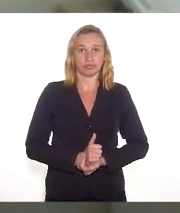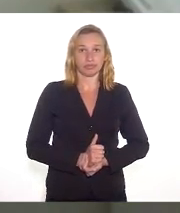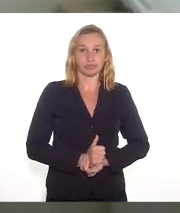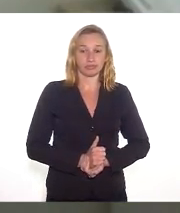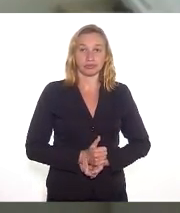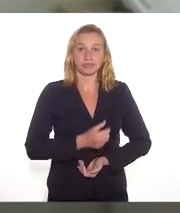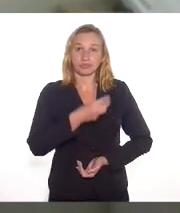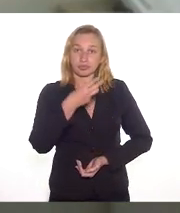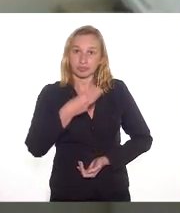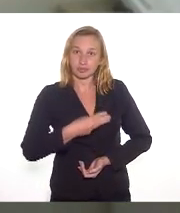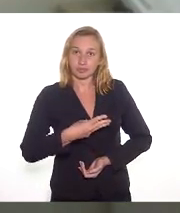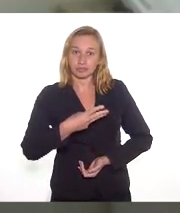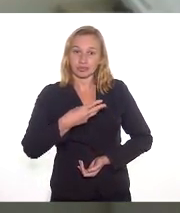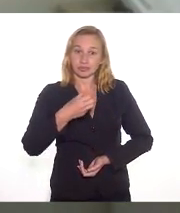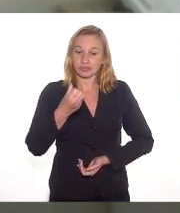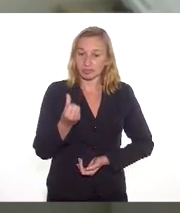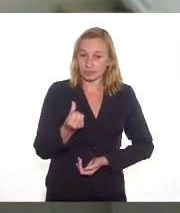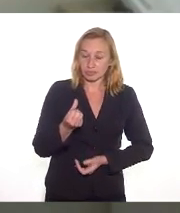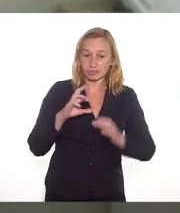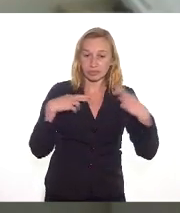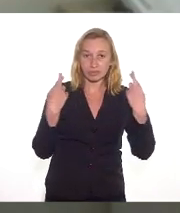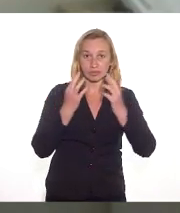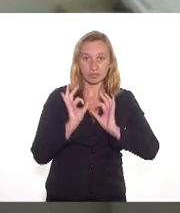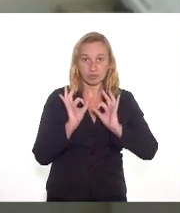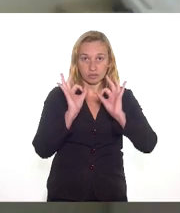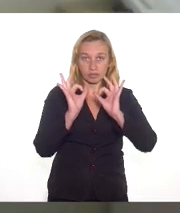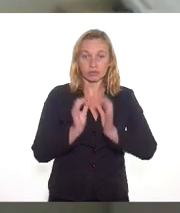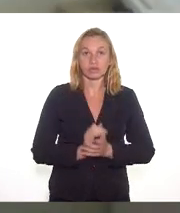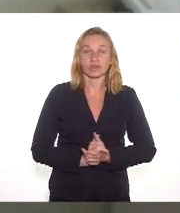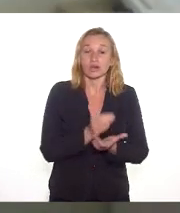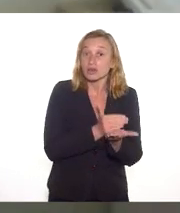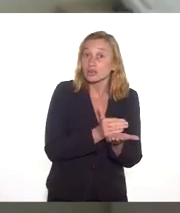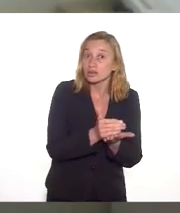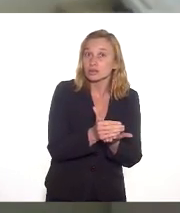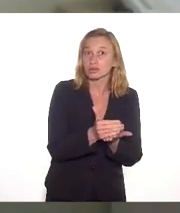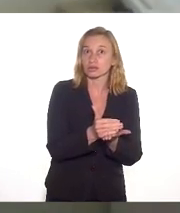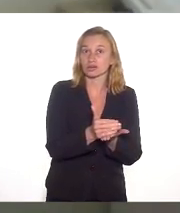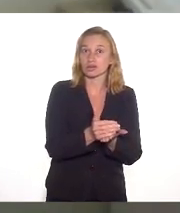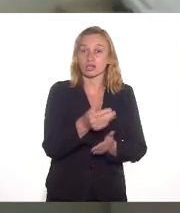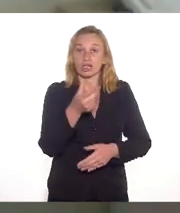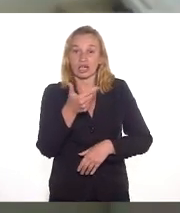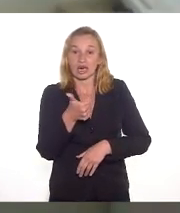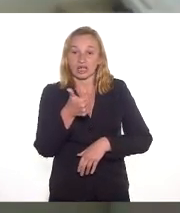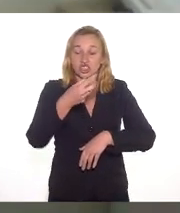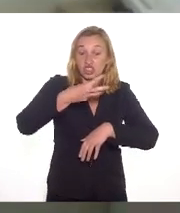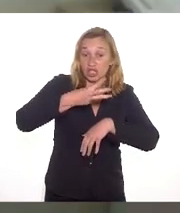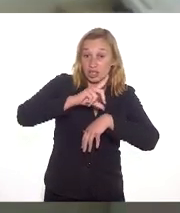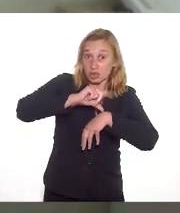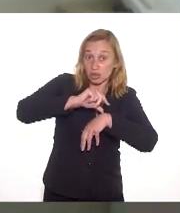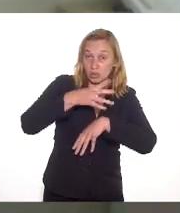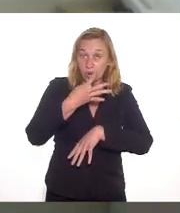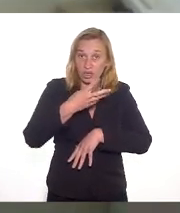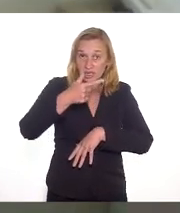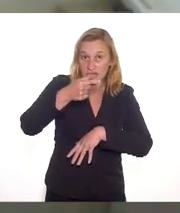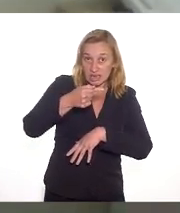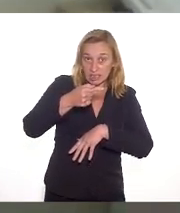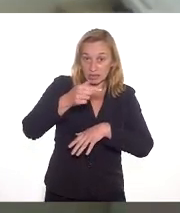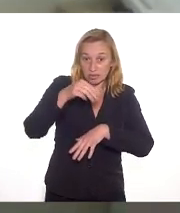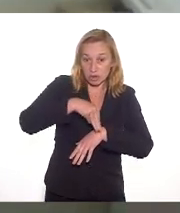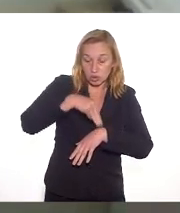na 36ª sessão ordinária, que iniciada às 13 horas e 47